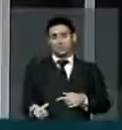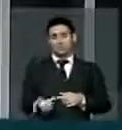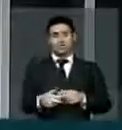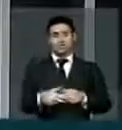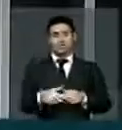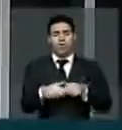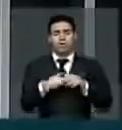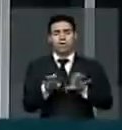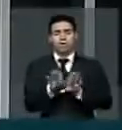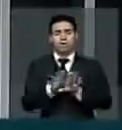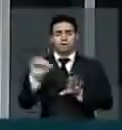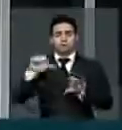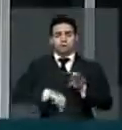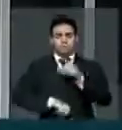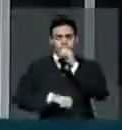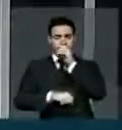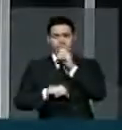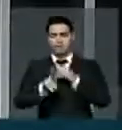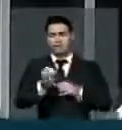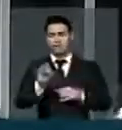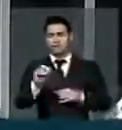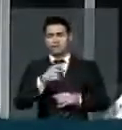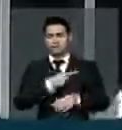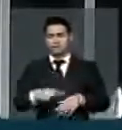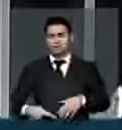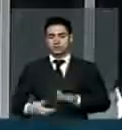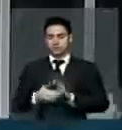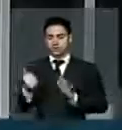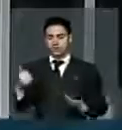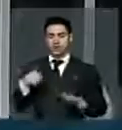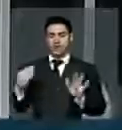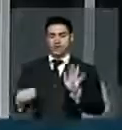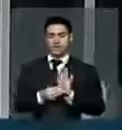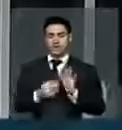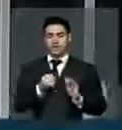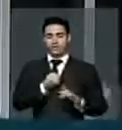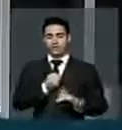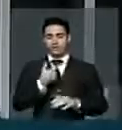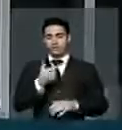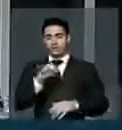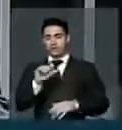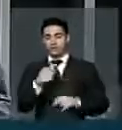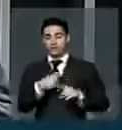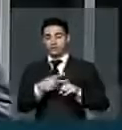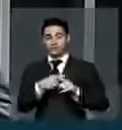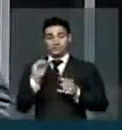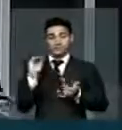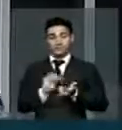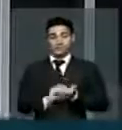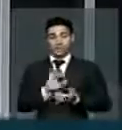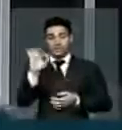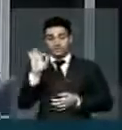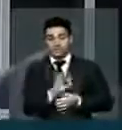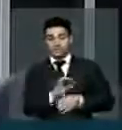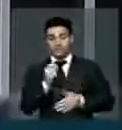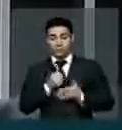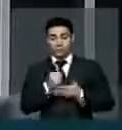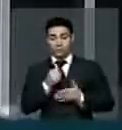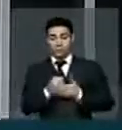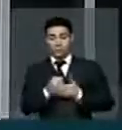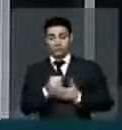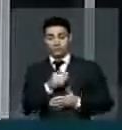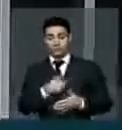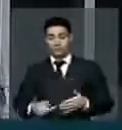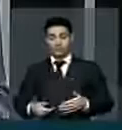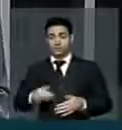ainda temos a questão, do veto presidencial à emenda 29, que fixava um percentual obrigatório do orçamento